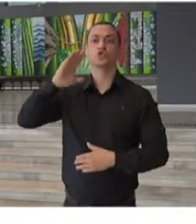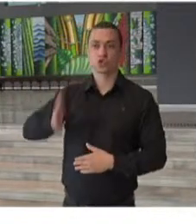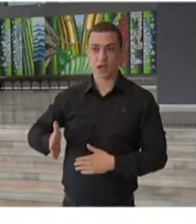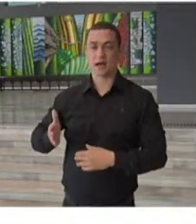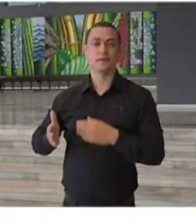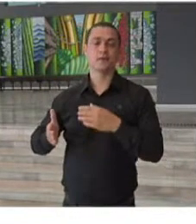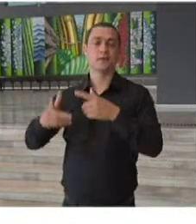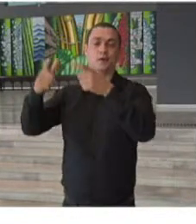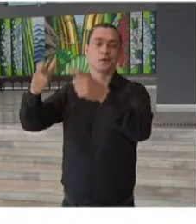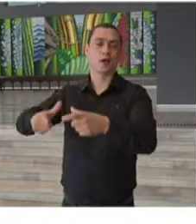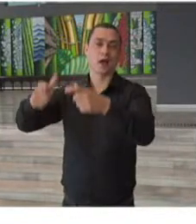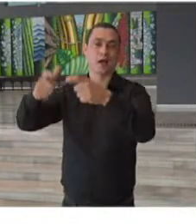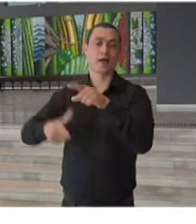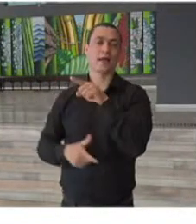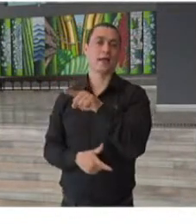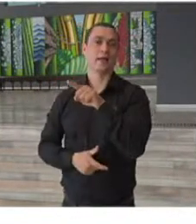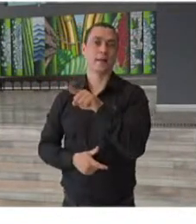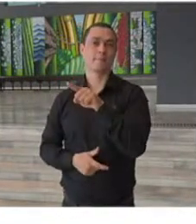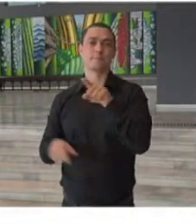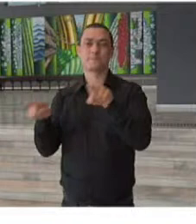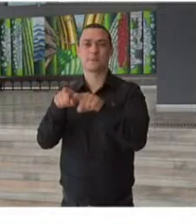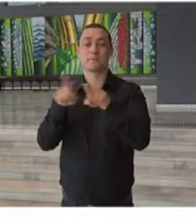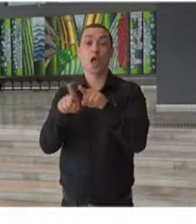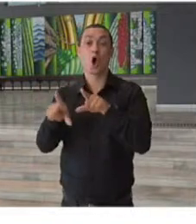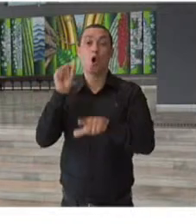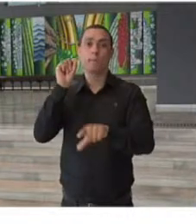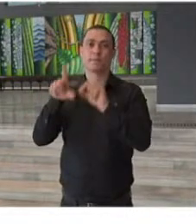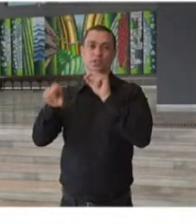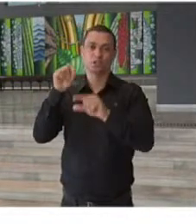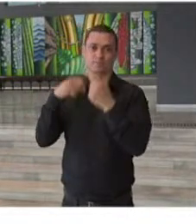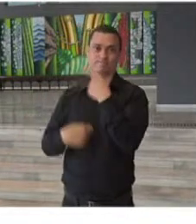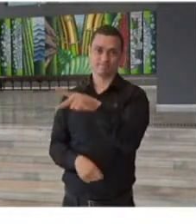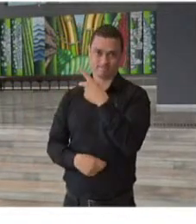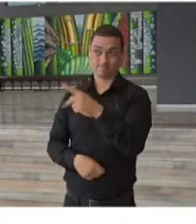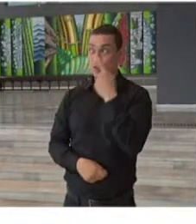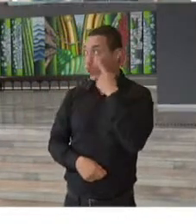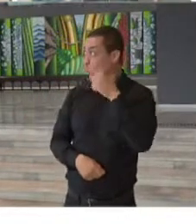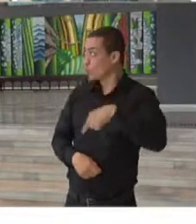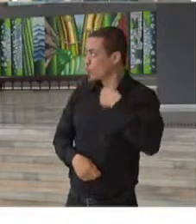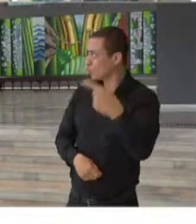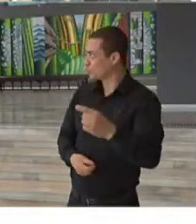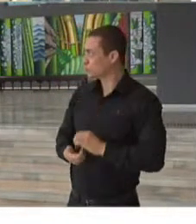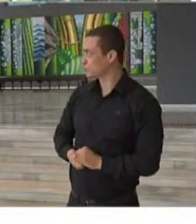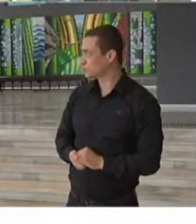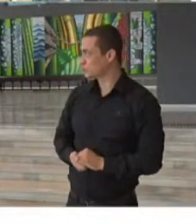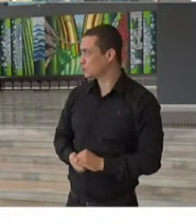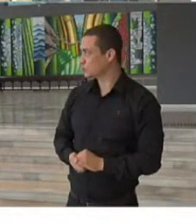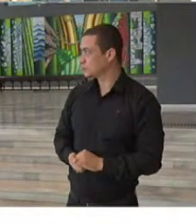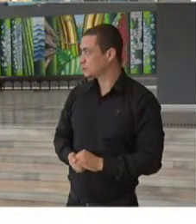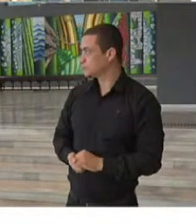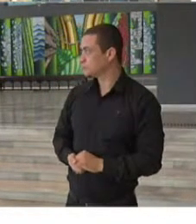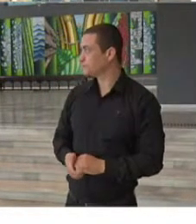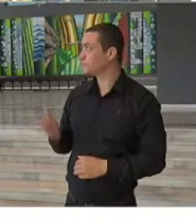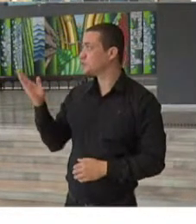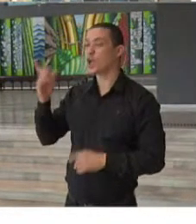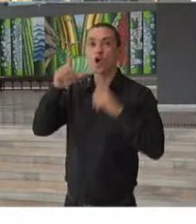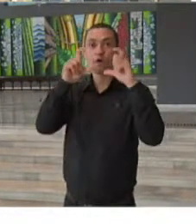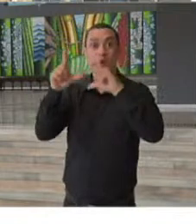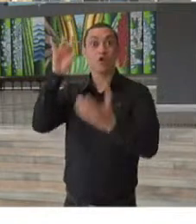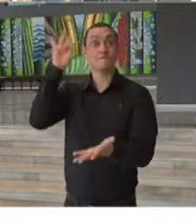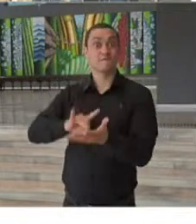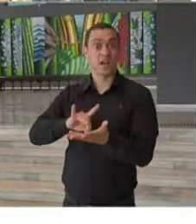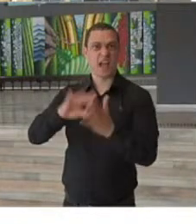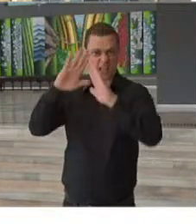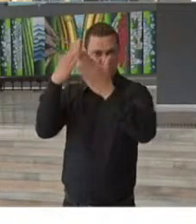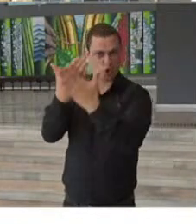nas regiões e da forma opcional. Pode passar, já foi apresentado. Aqui são fotos reais de